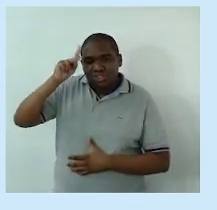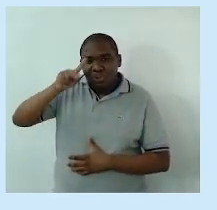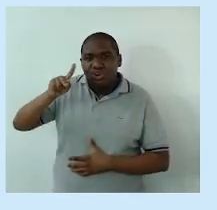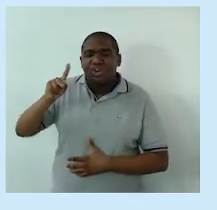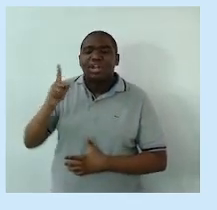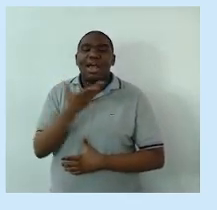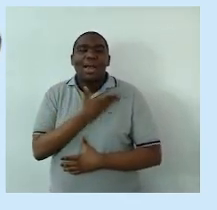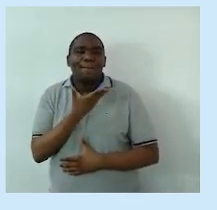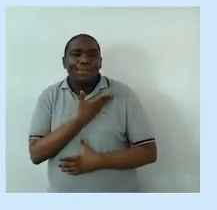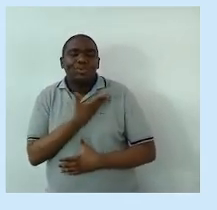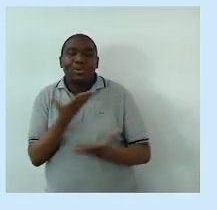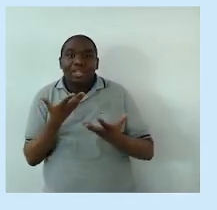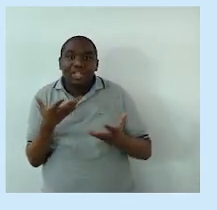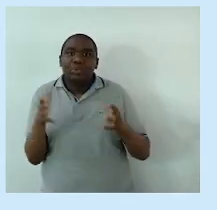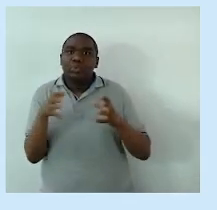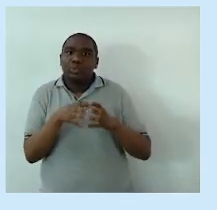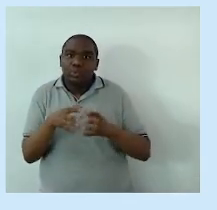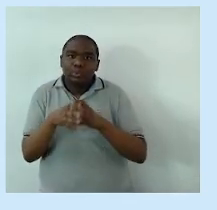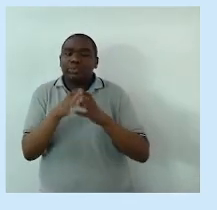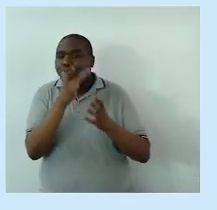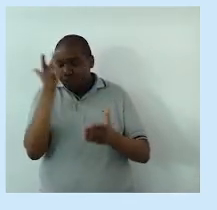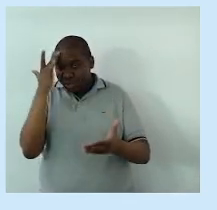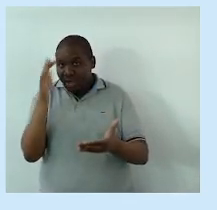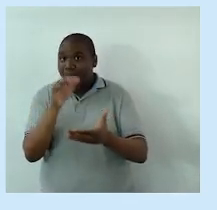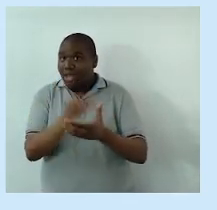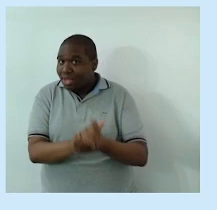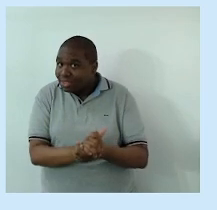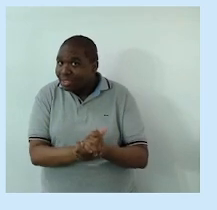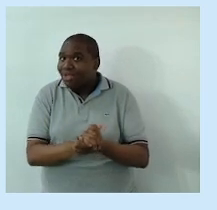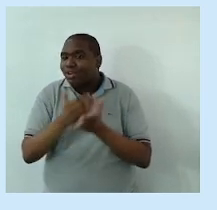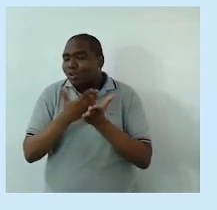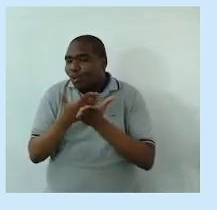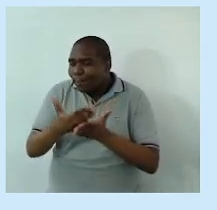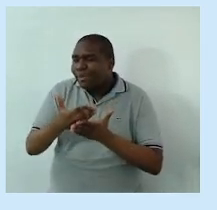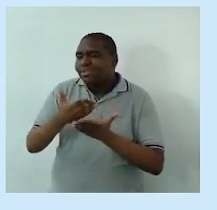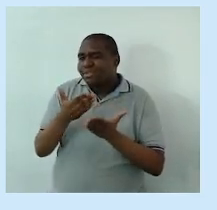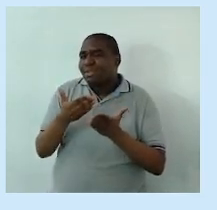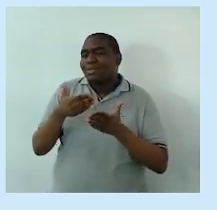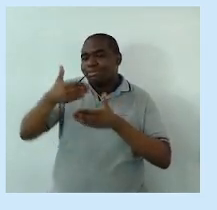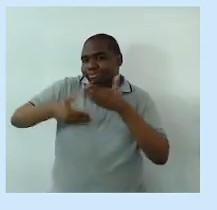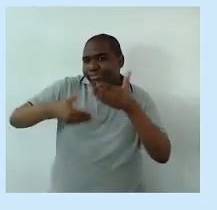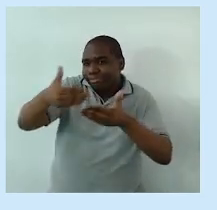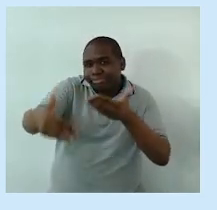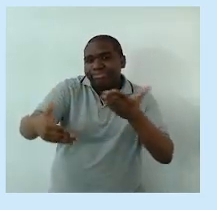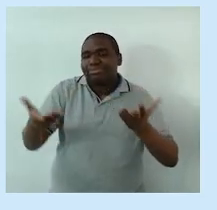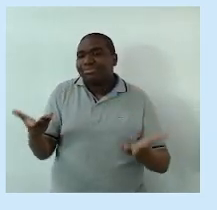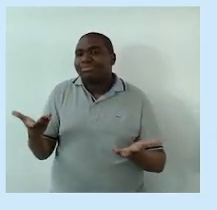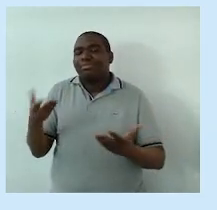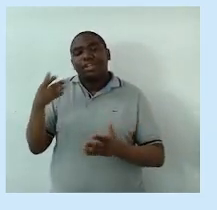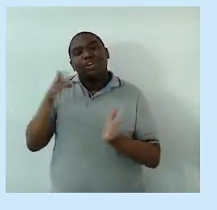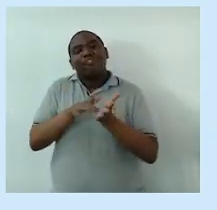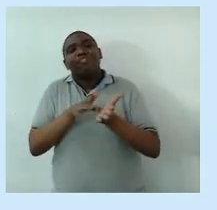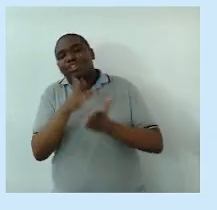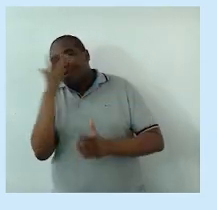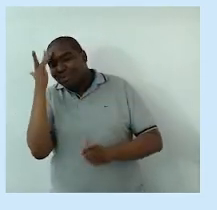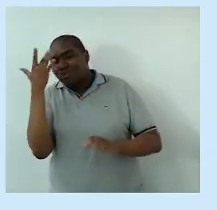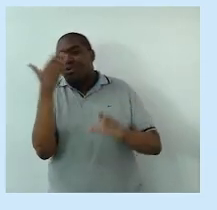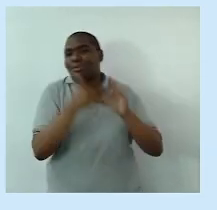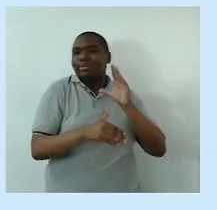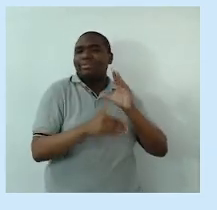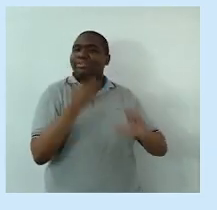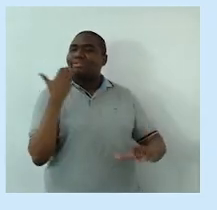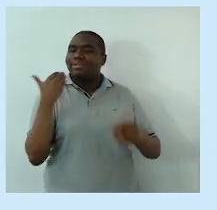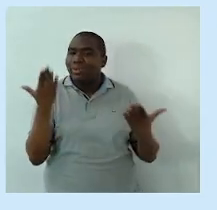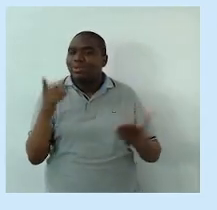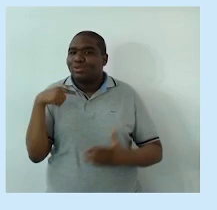uns amigos querendo juntar um casal e começa a mandar um bilhetinho fingindo que um está mandando para o outro, né? Então a gente